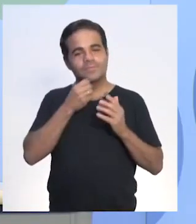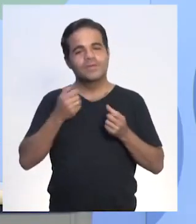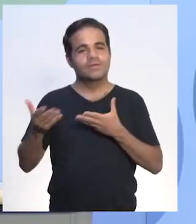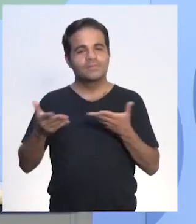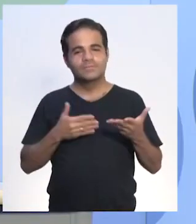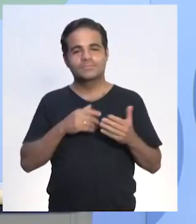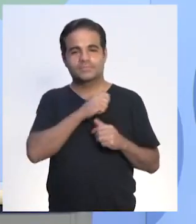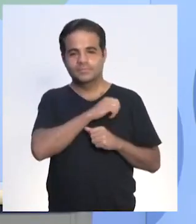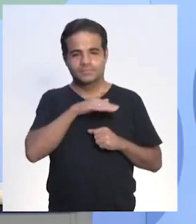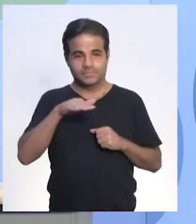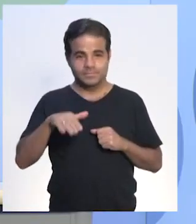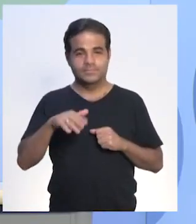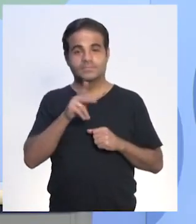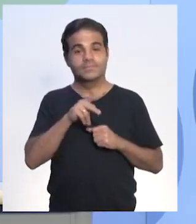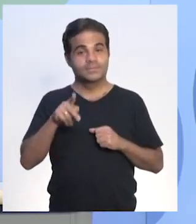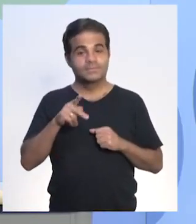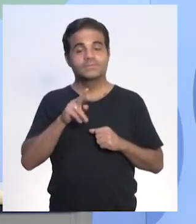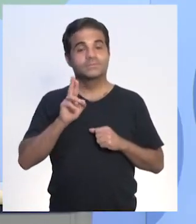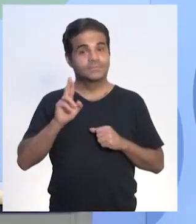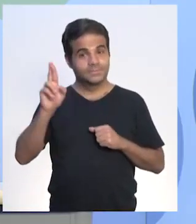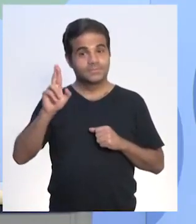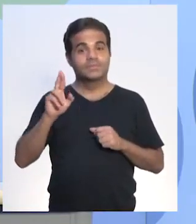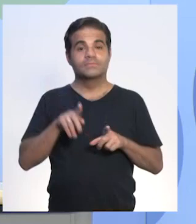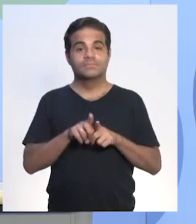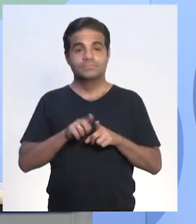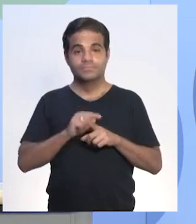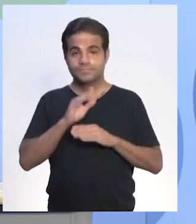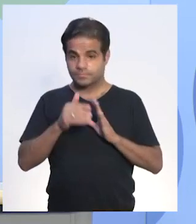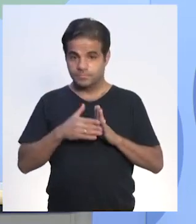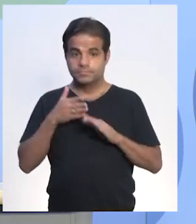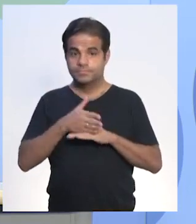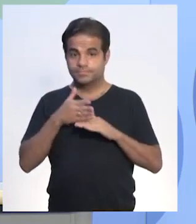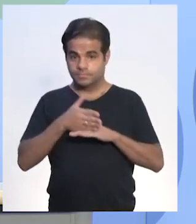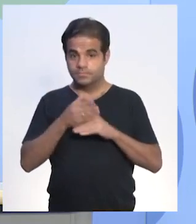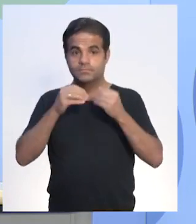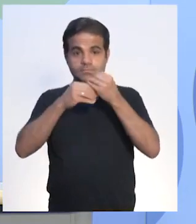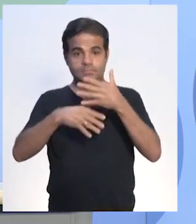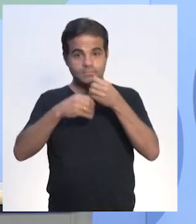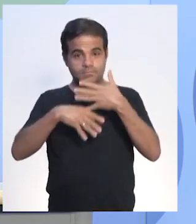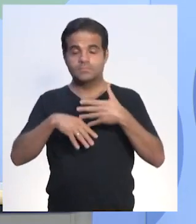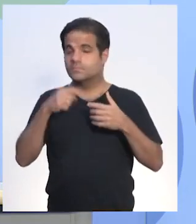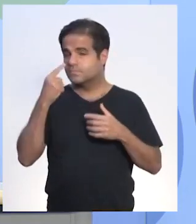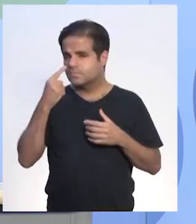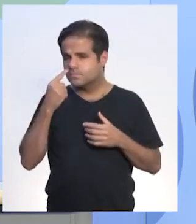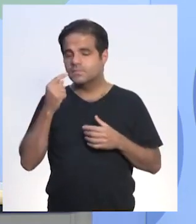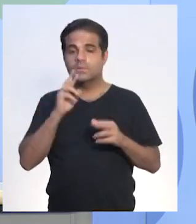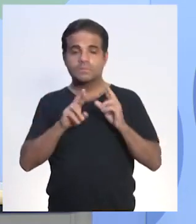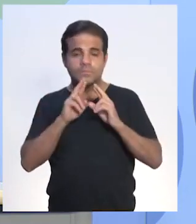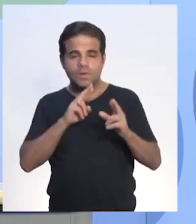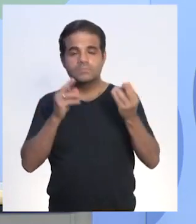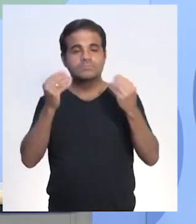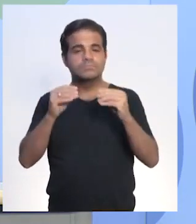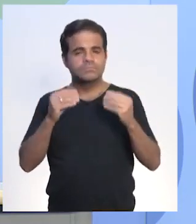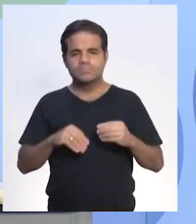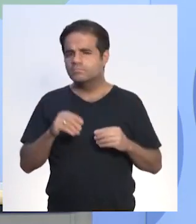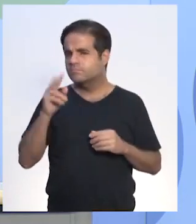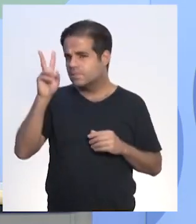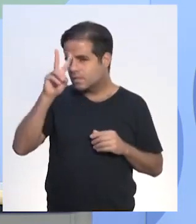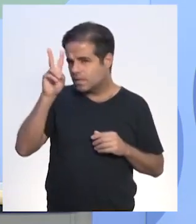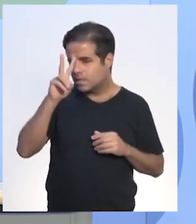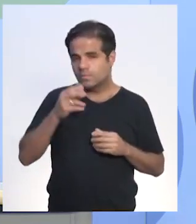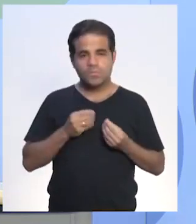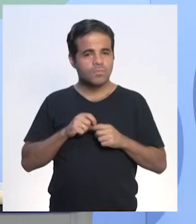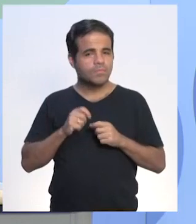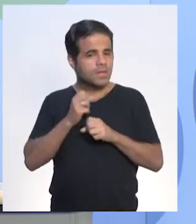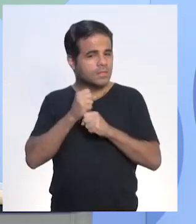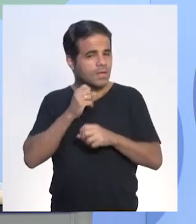bem-vindos, alunos, professores responsáveis. Participem do chat, hein, alunos? Quero ver vocês colocando a resposta aí. Será que vocês lembram como